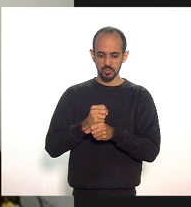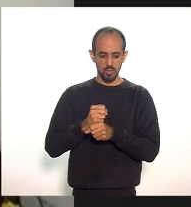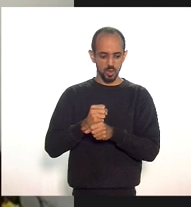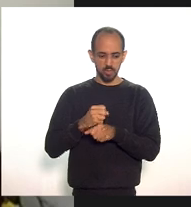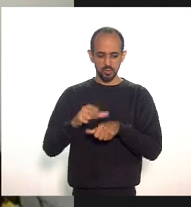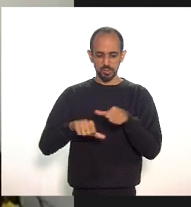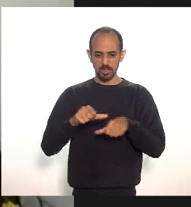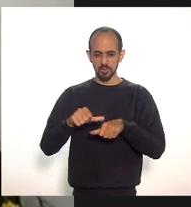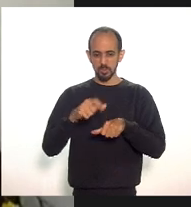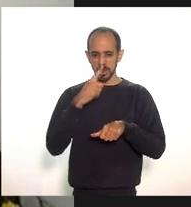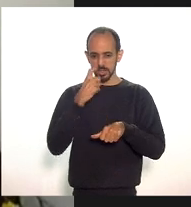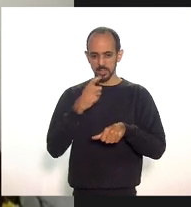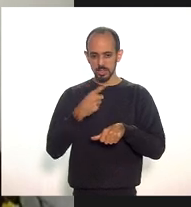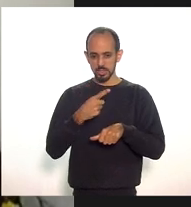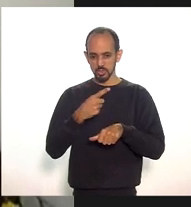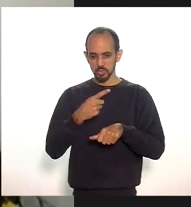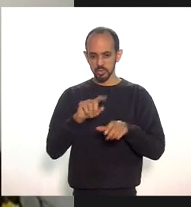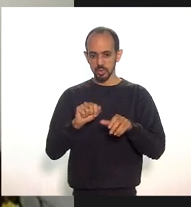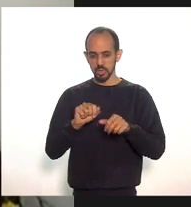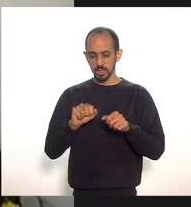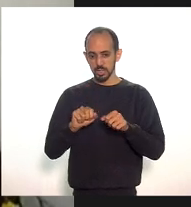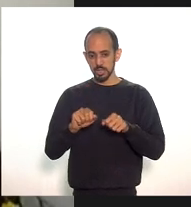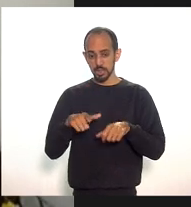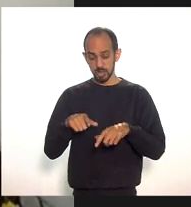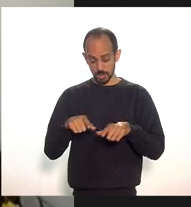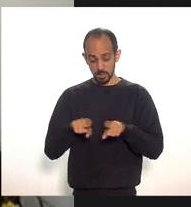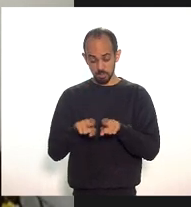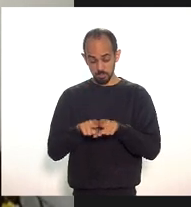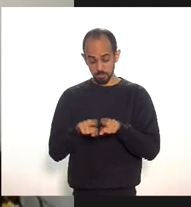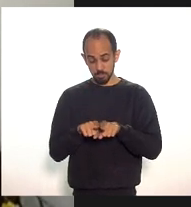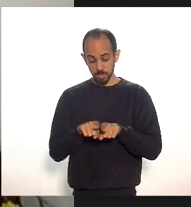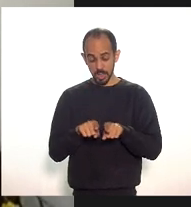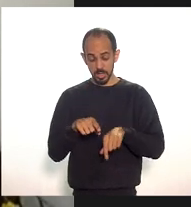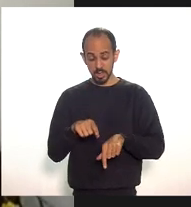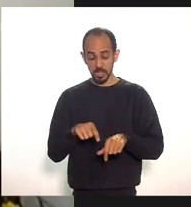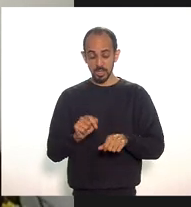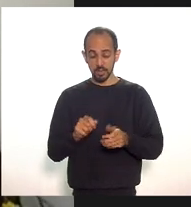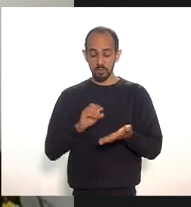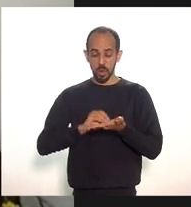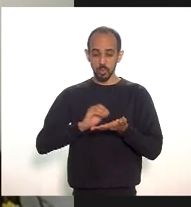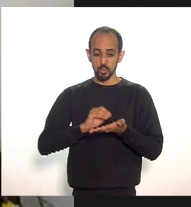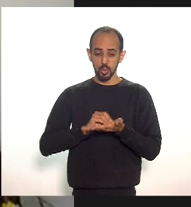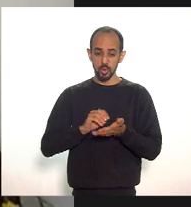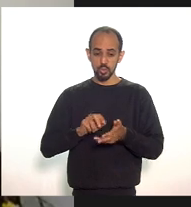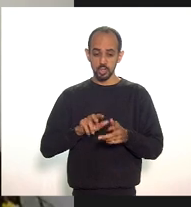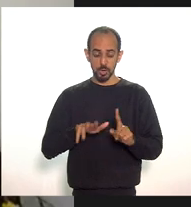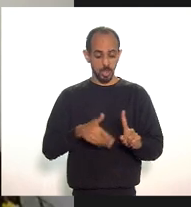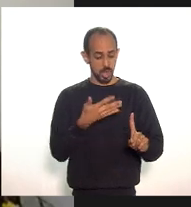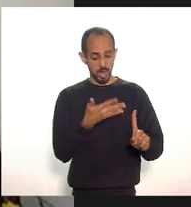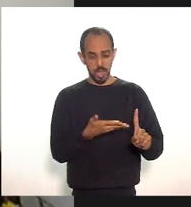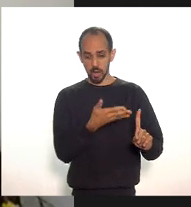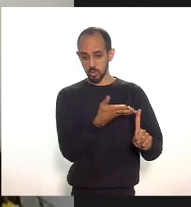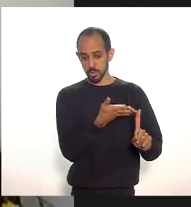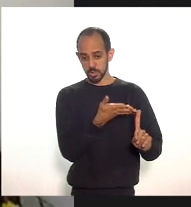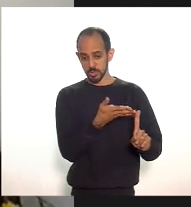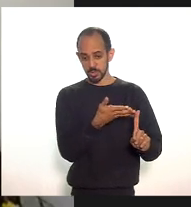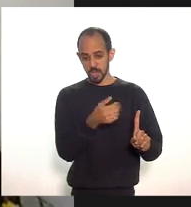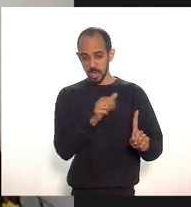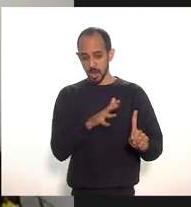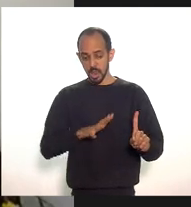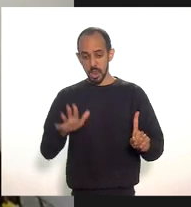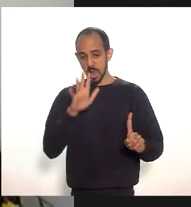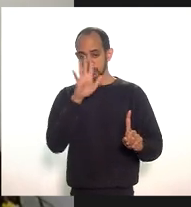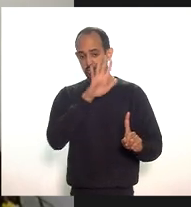ignorava a possibilidade da Cedae ser uma empresa é de reconhecimento nacional